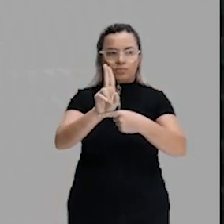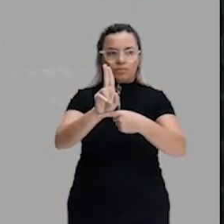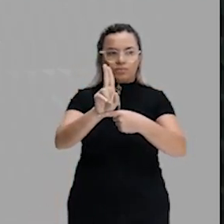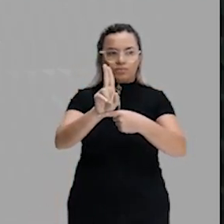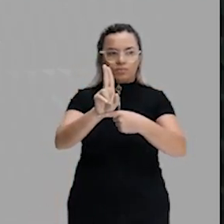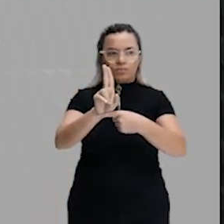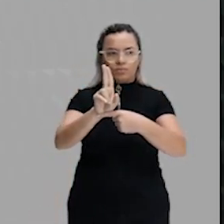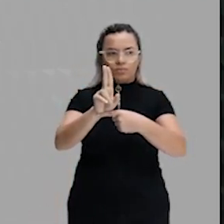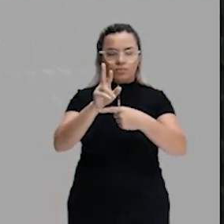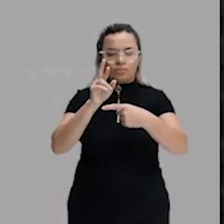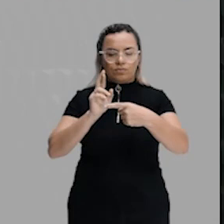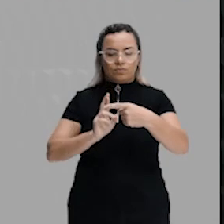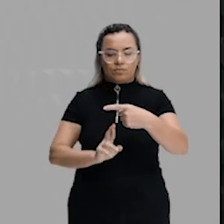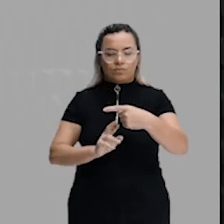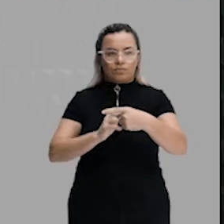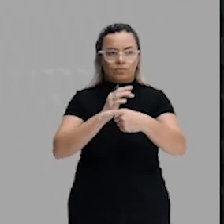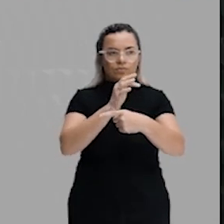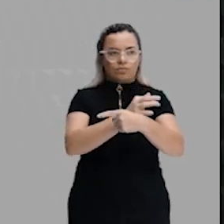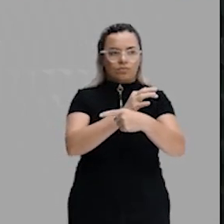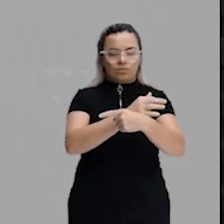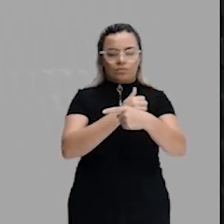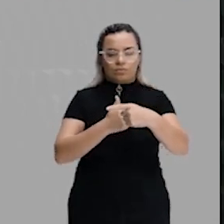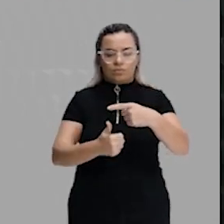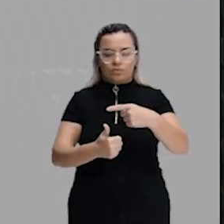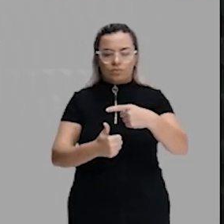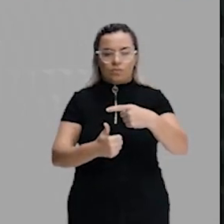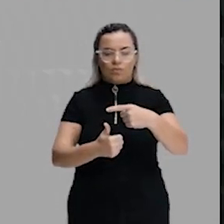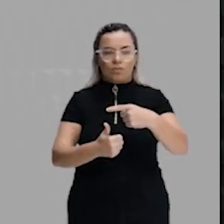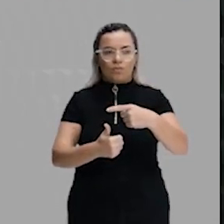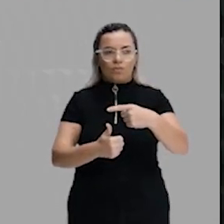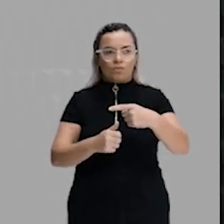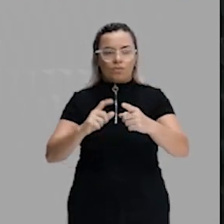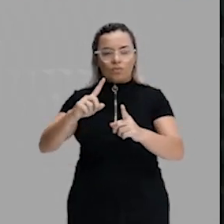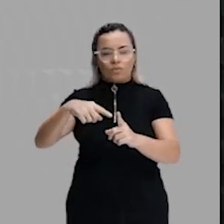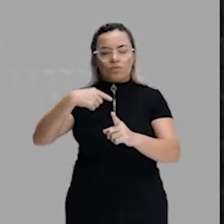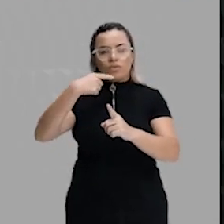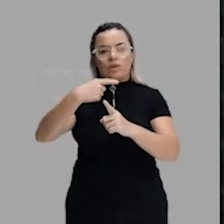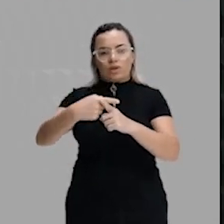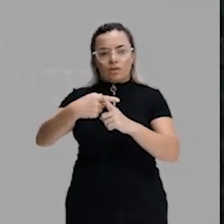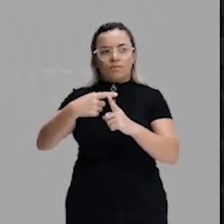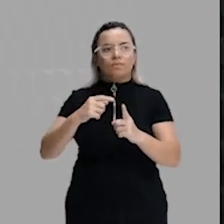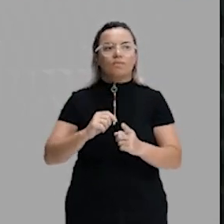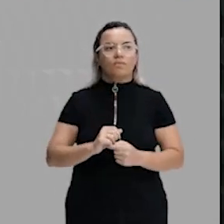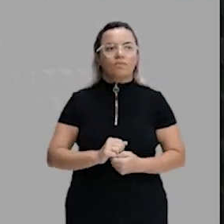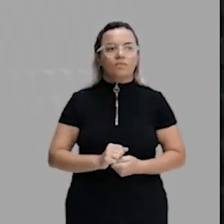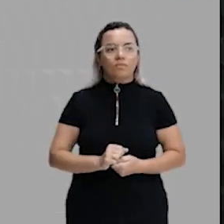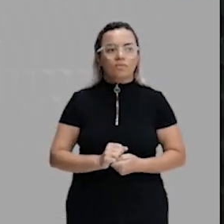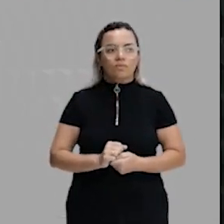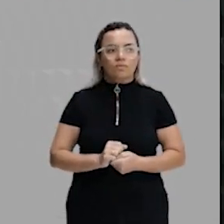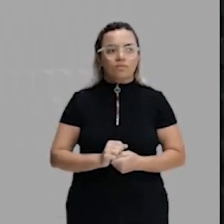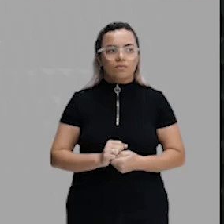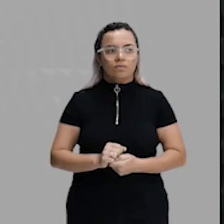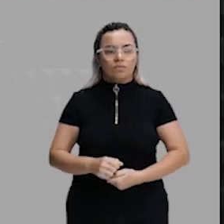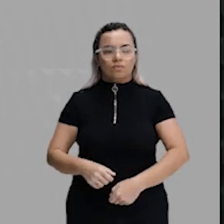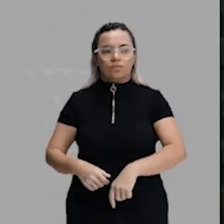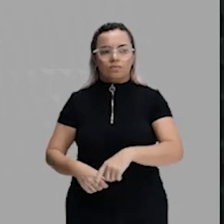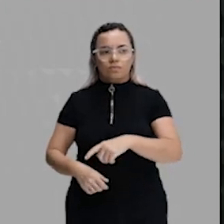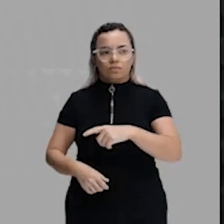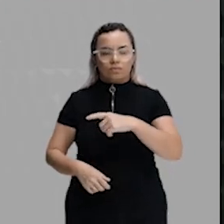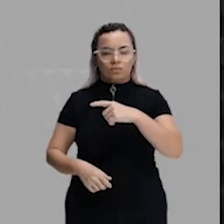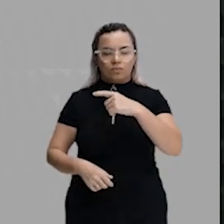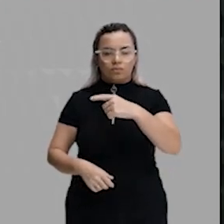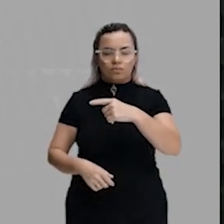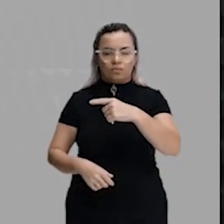DDP, resistor 1. Ó. Mais, quem vai ser I2? I2 é DDP